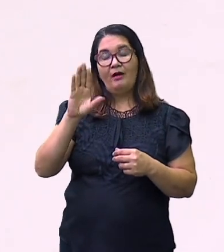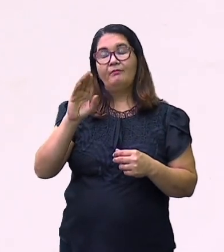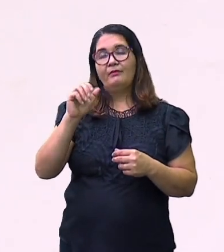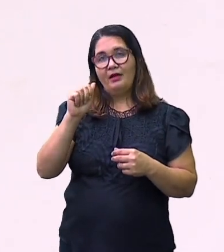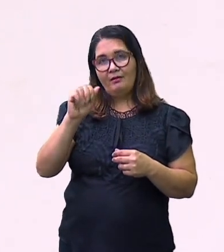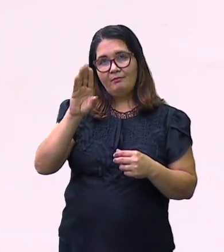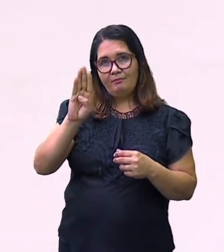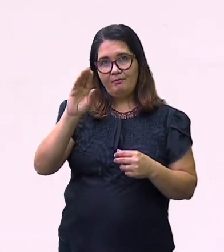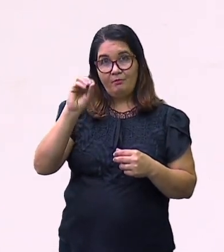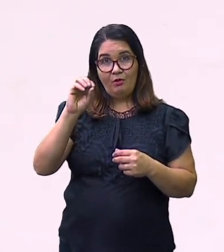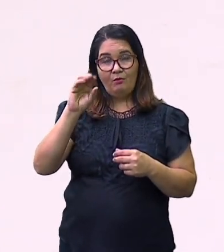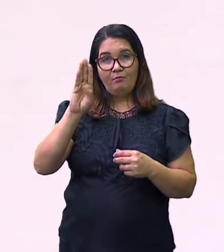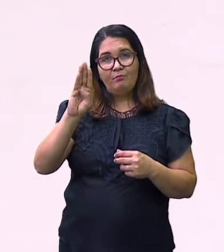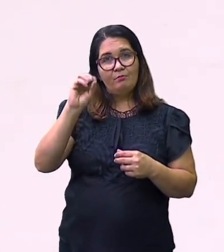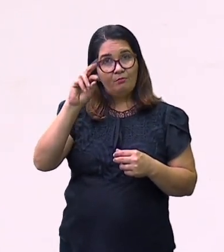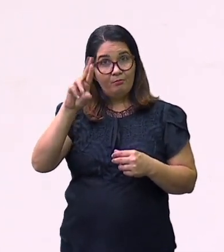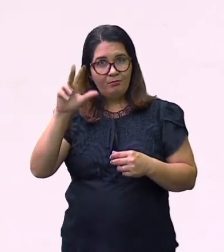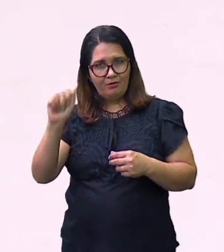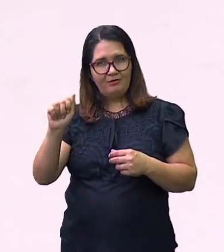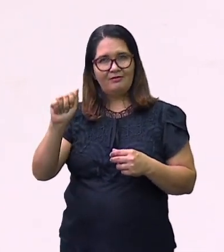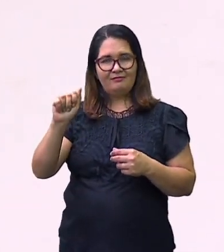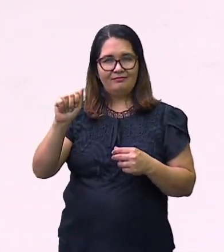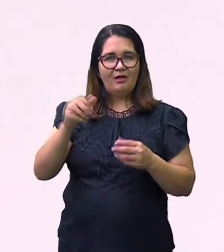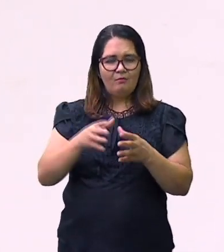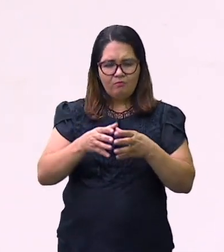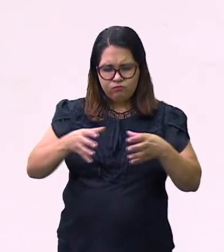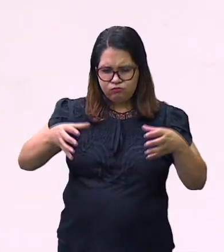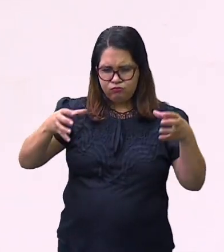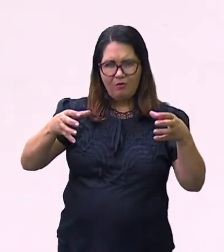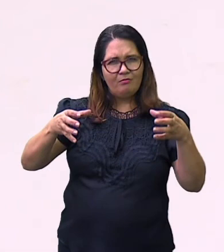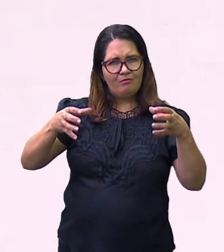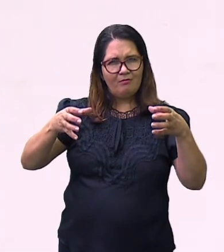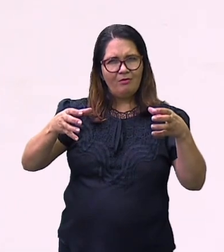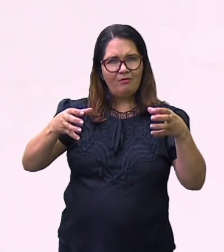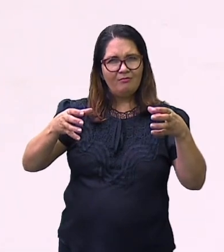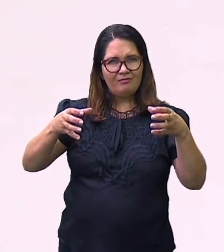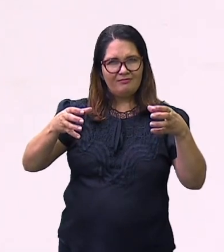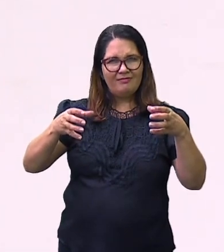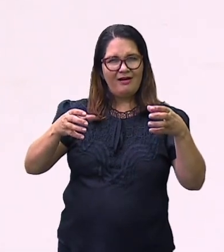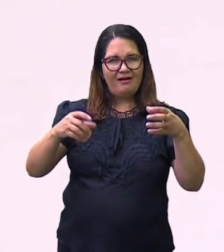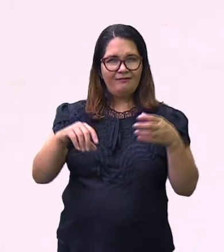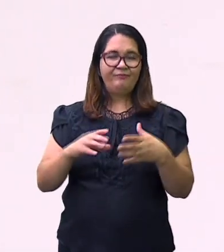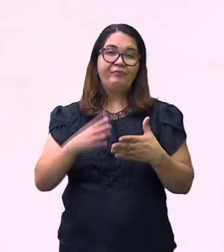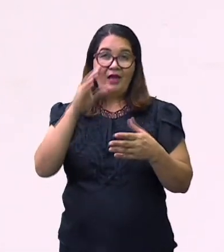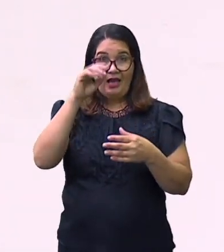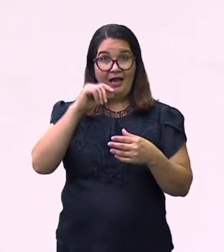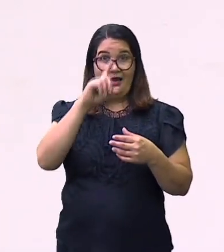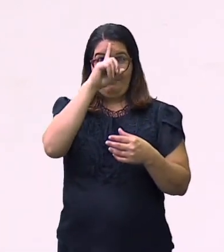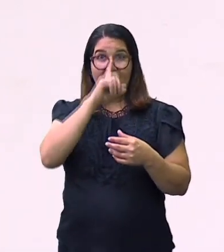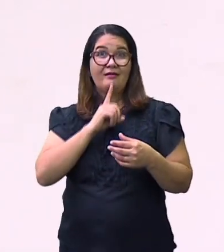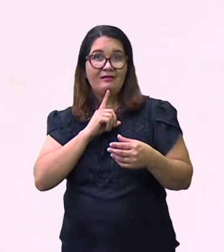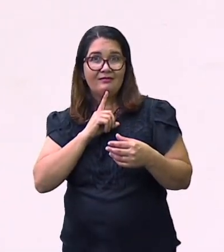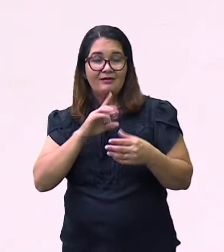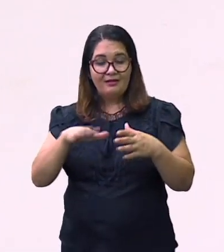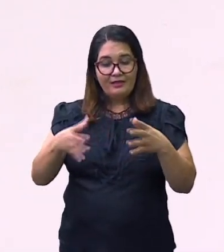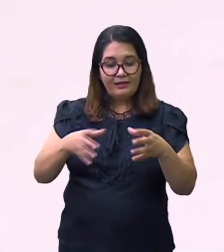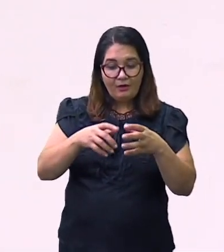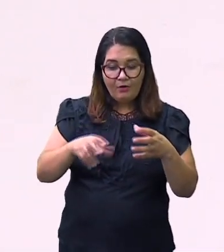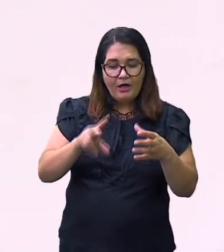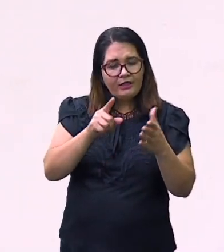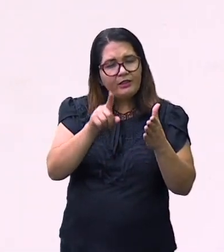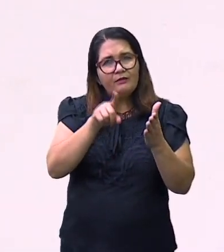estruturado, bem fazendo os gominhos aparecerem. E eles são vários, então você pode